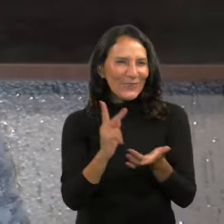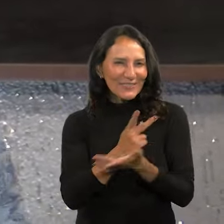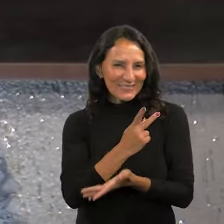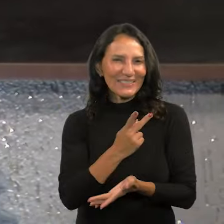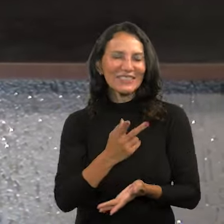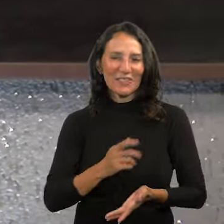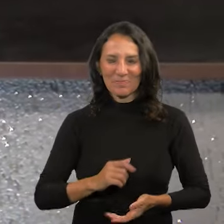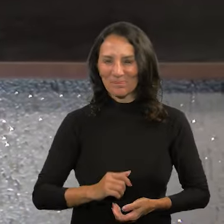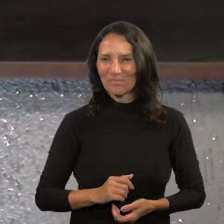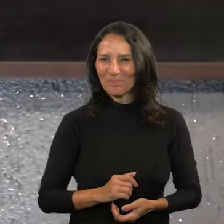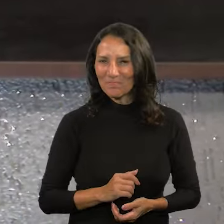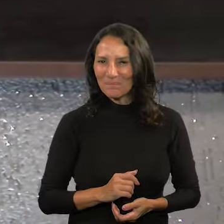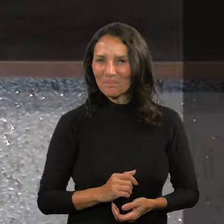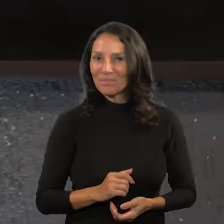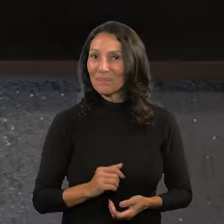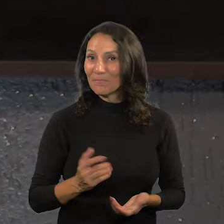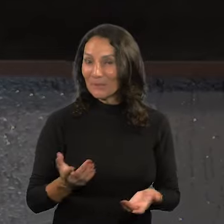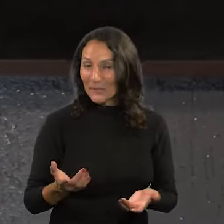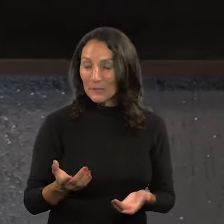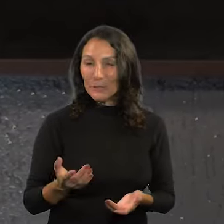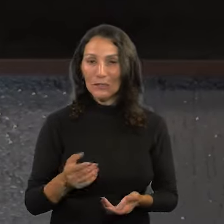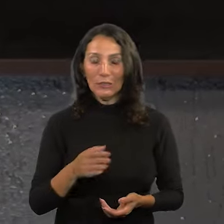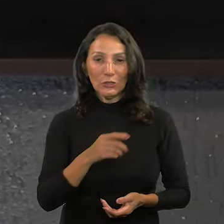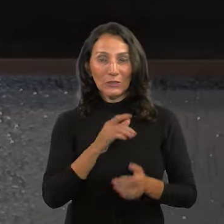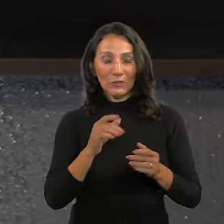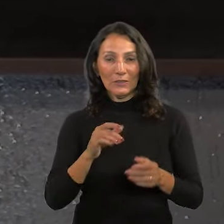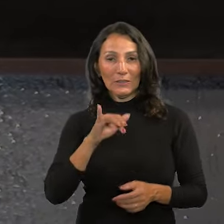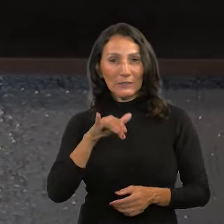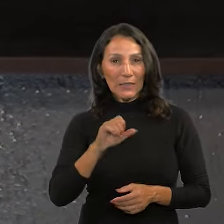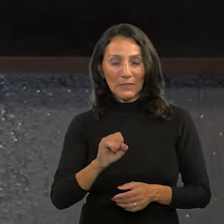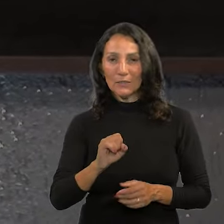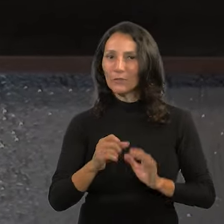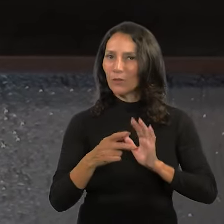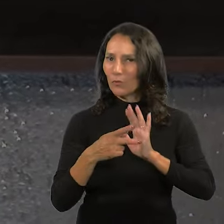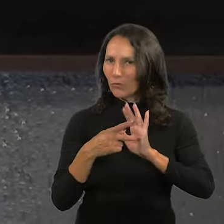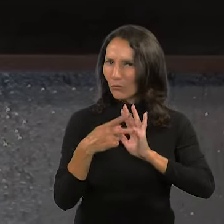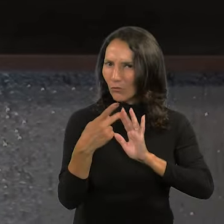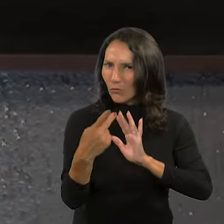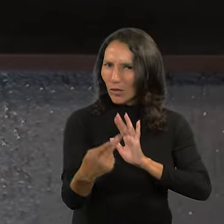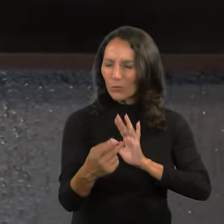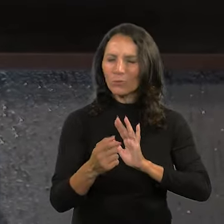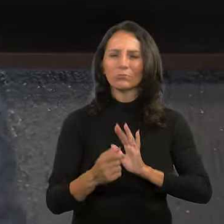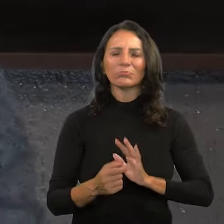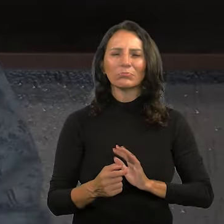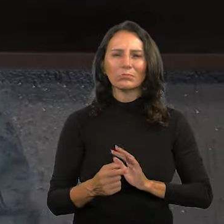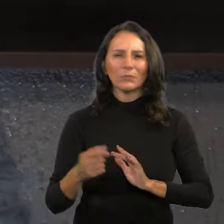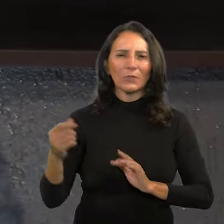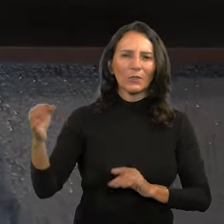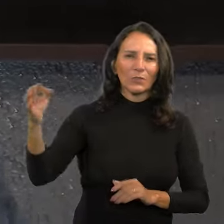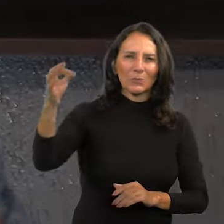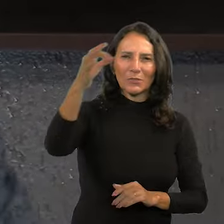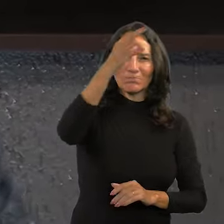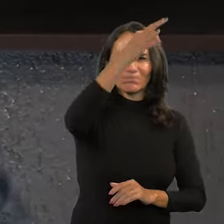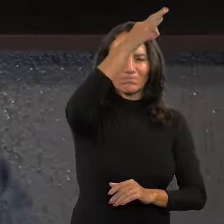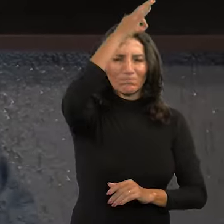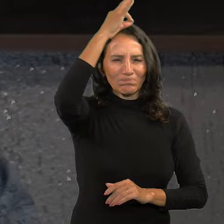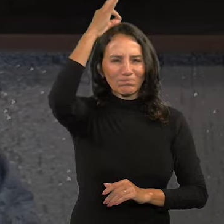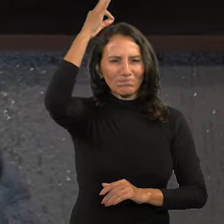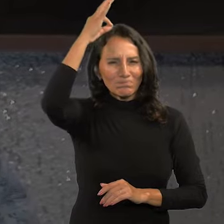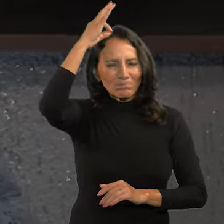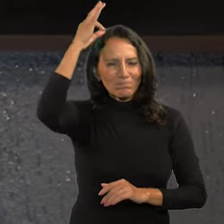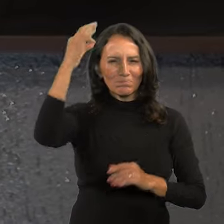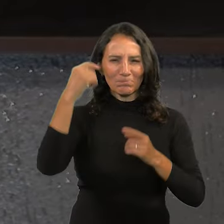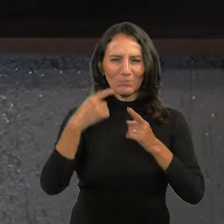de nós. E ele diz, o Espírito do Senhor Deus está sobre mim, porque o Senhor me